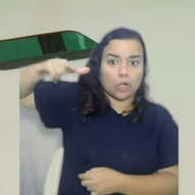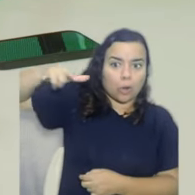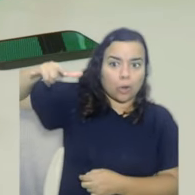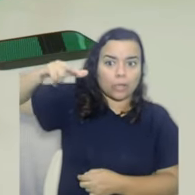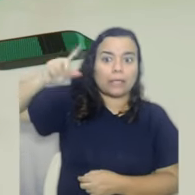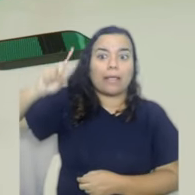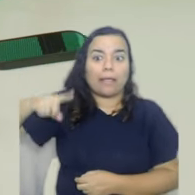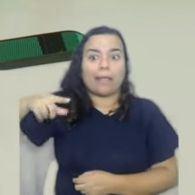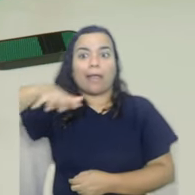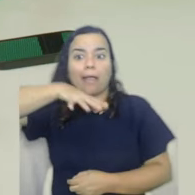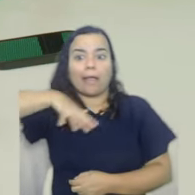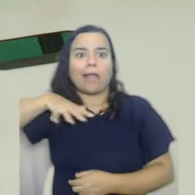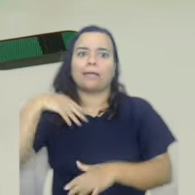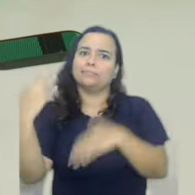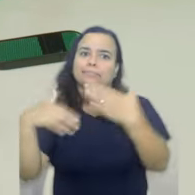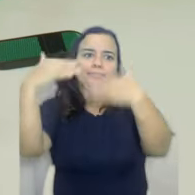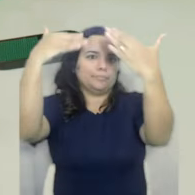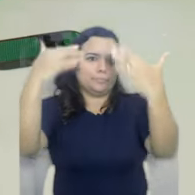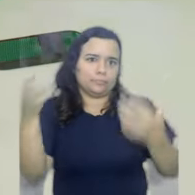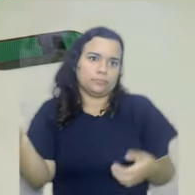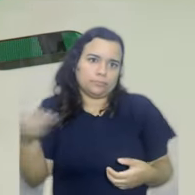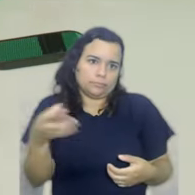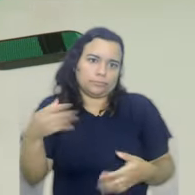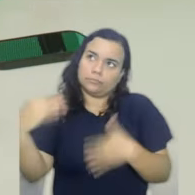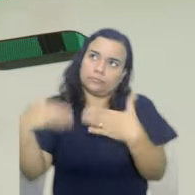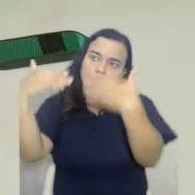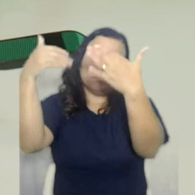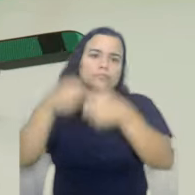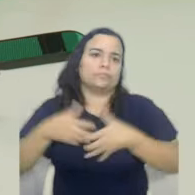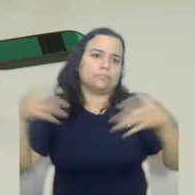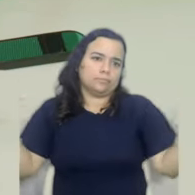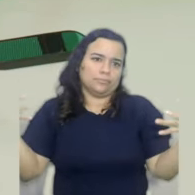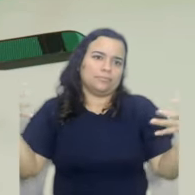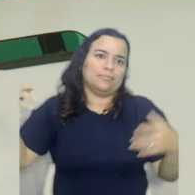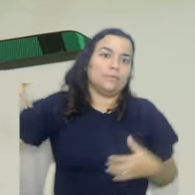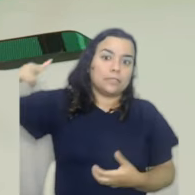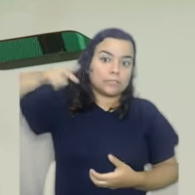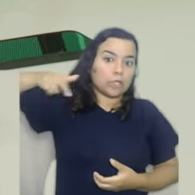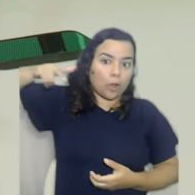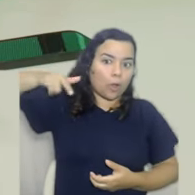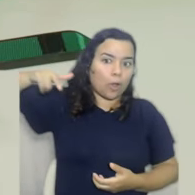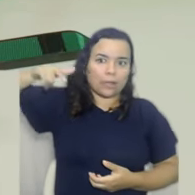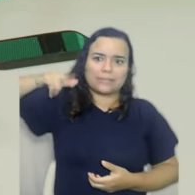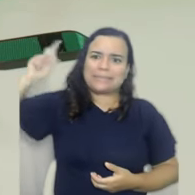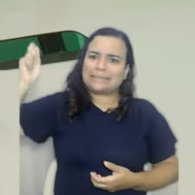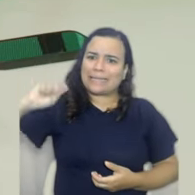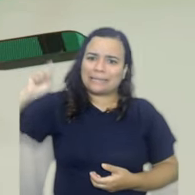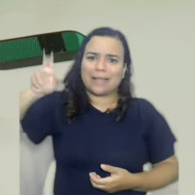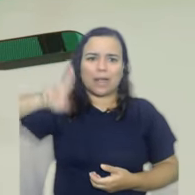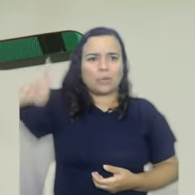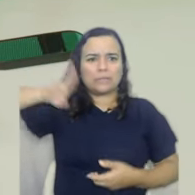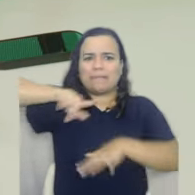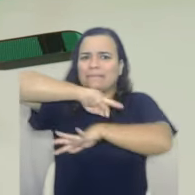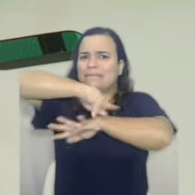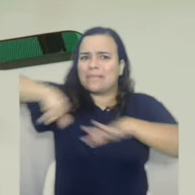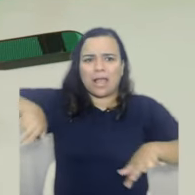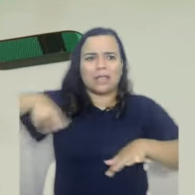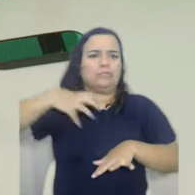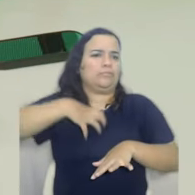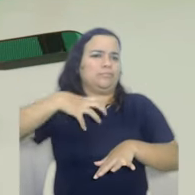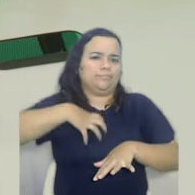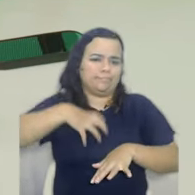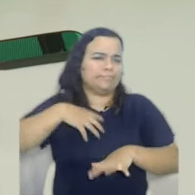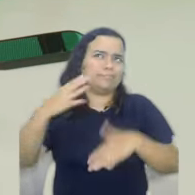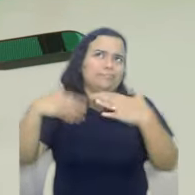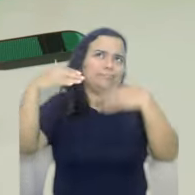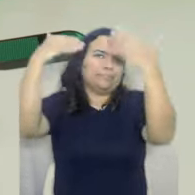em Total expansão né então a gente fala que o céu pro Drone não é o limite a gente usa muito essa brincadeira porque é verdade então